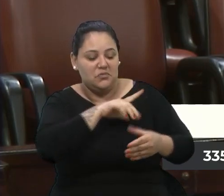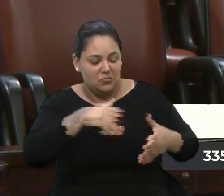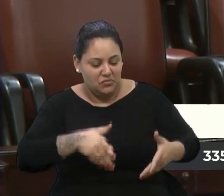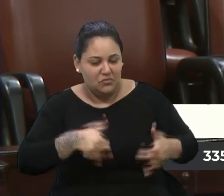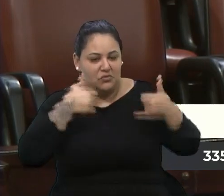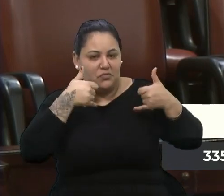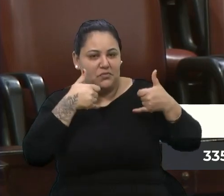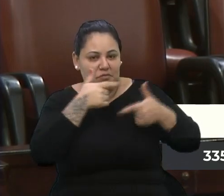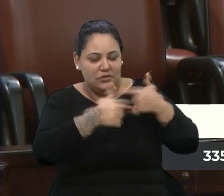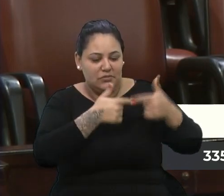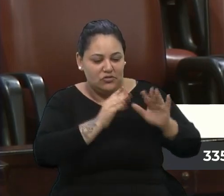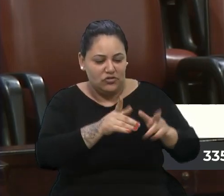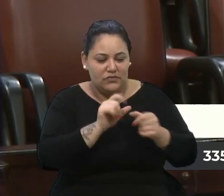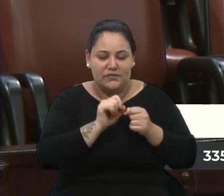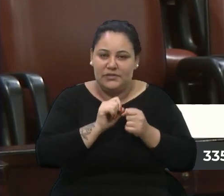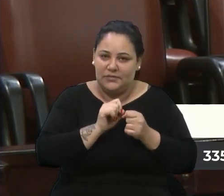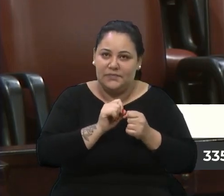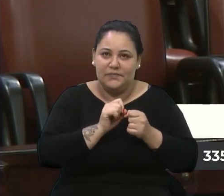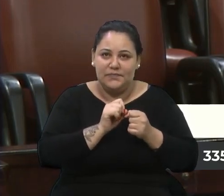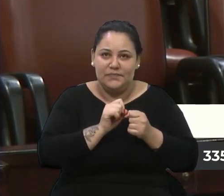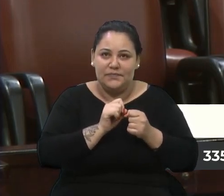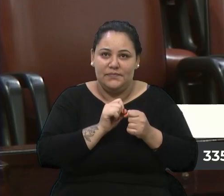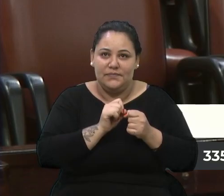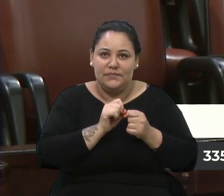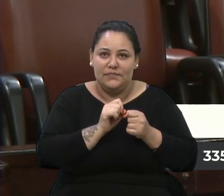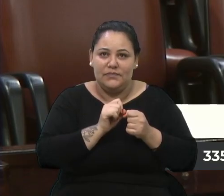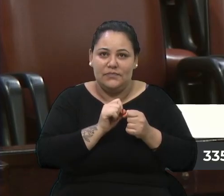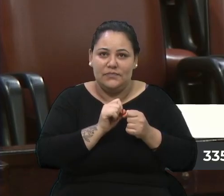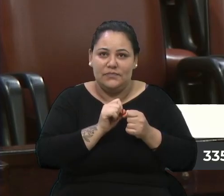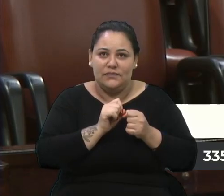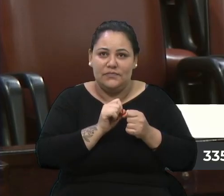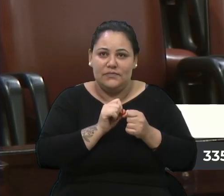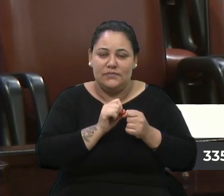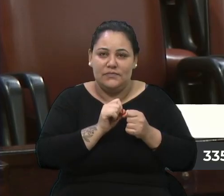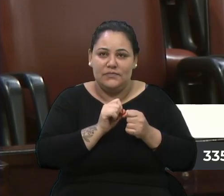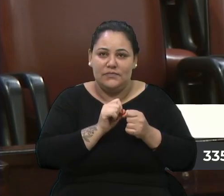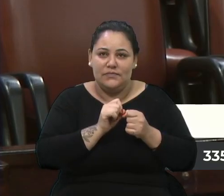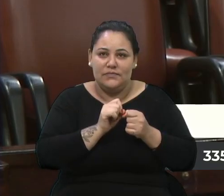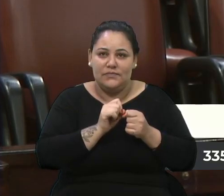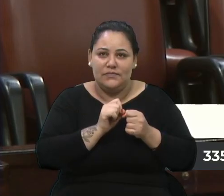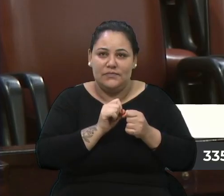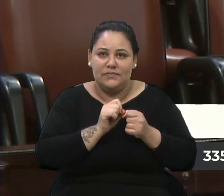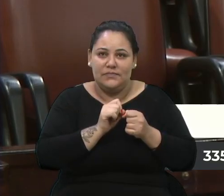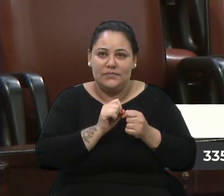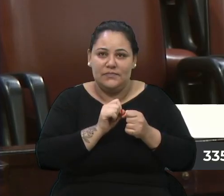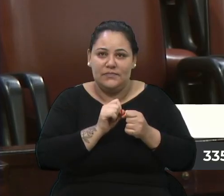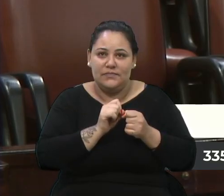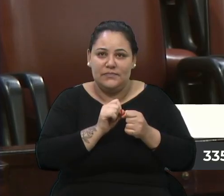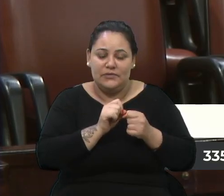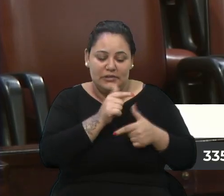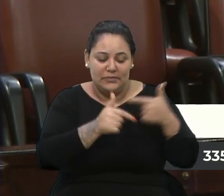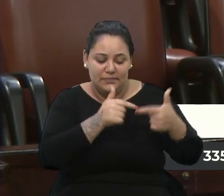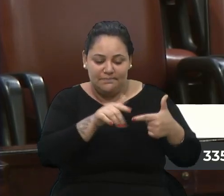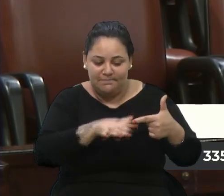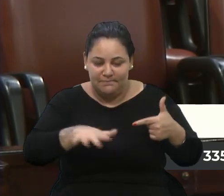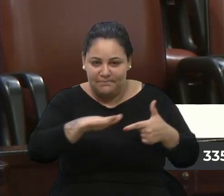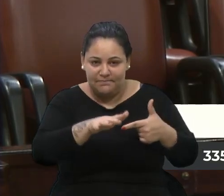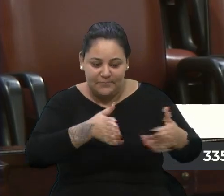realizou aí no anel viário de declarar Caxias o do voto. Sul, a pavimentação asfáltica para o nosso